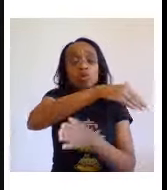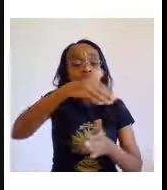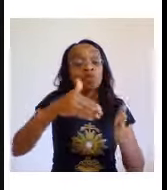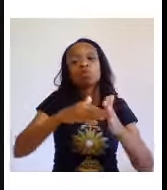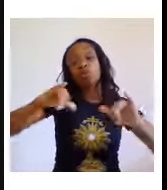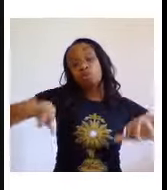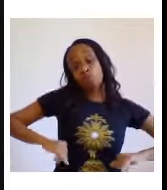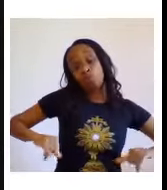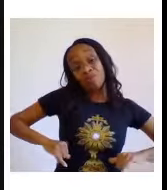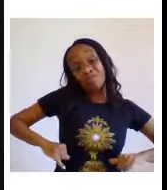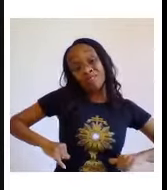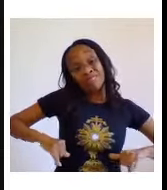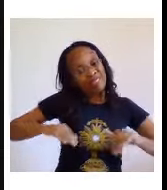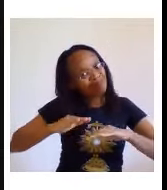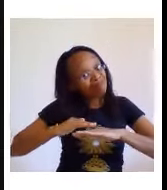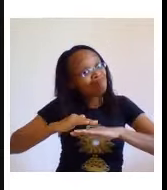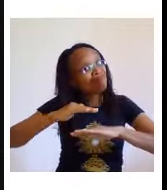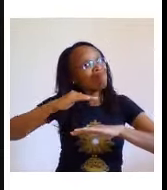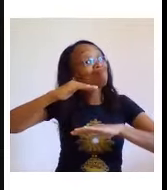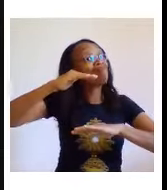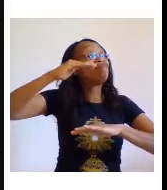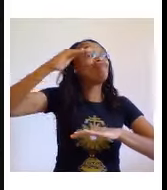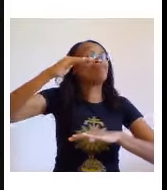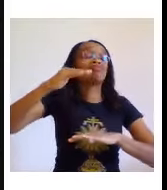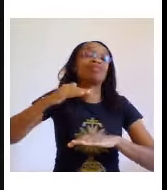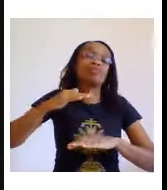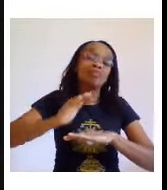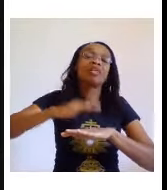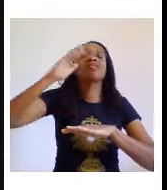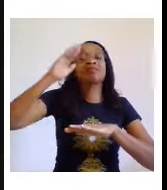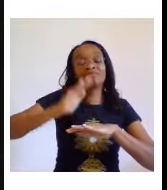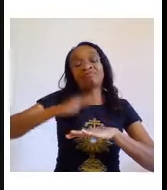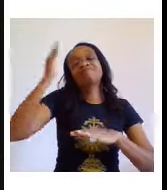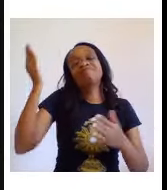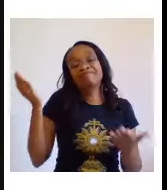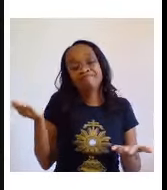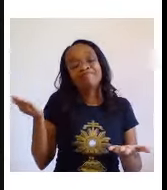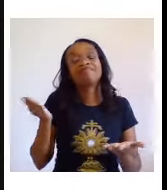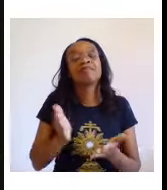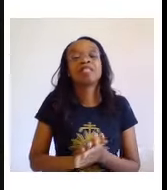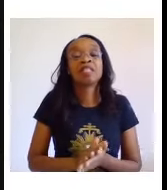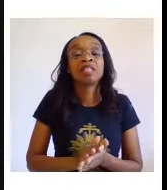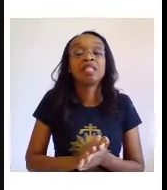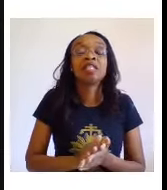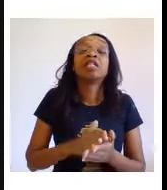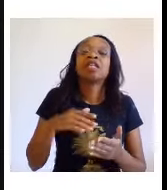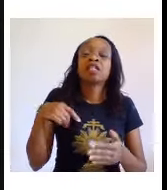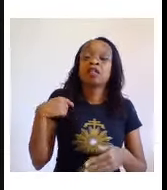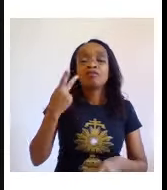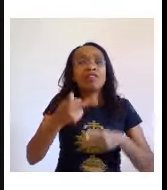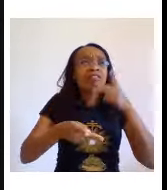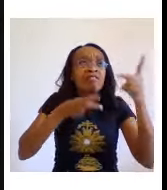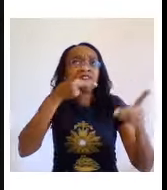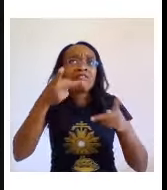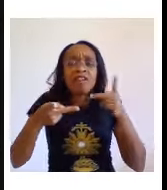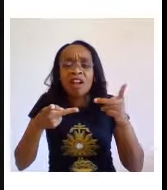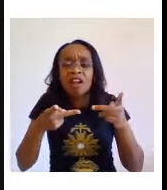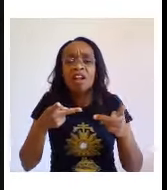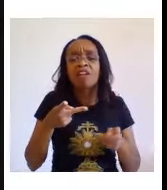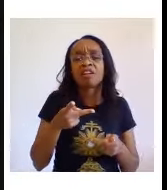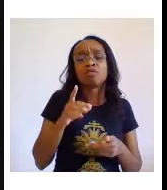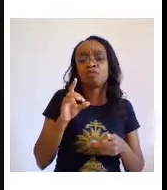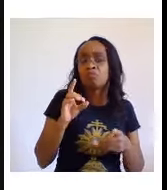grau vai aumentar ainda mais esse impacto. E, diante desse falar,